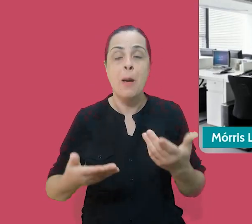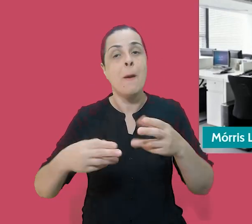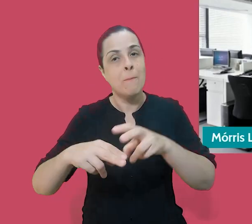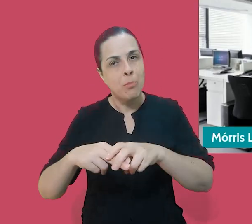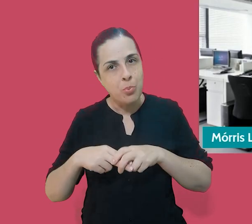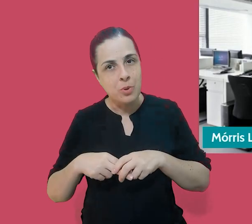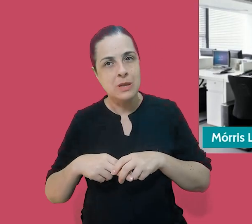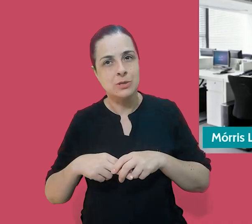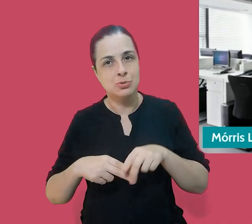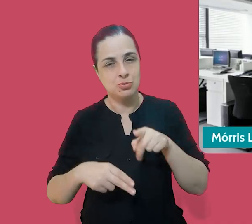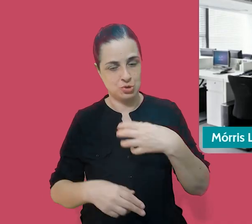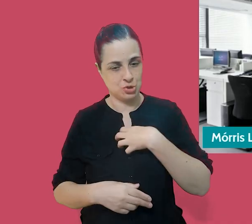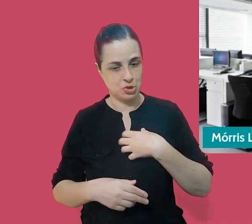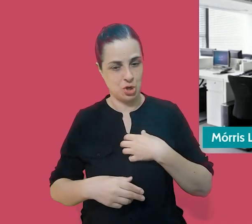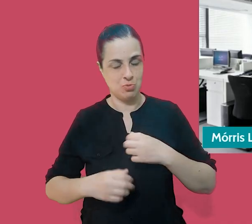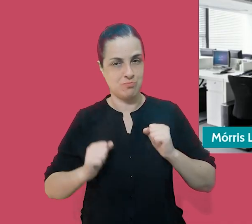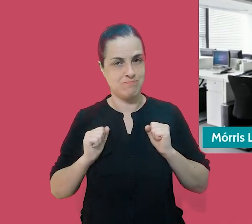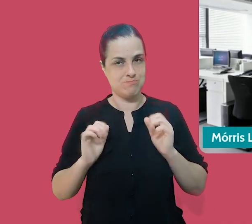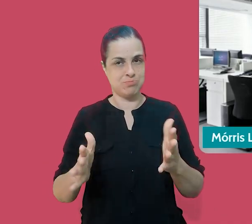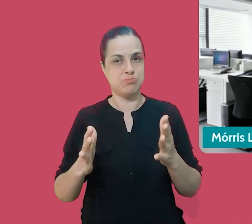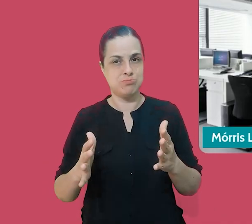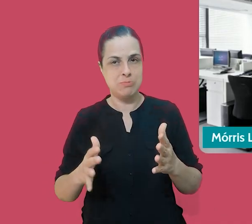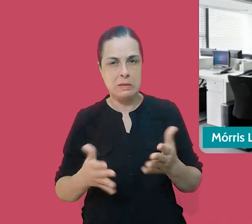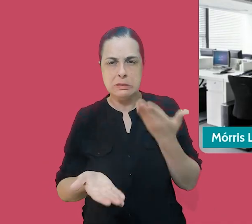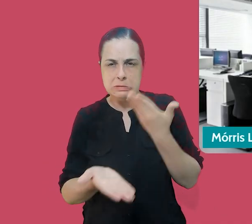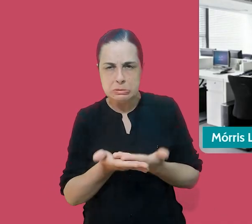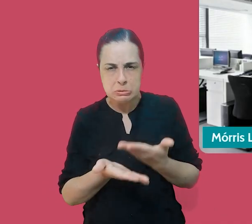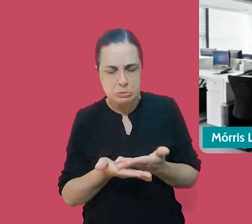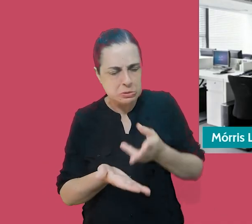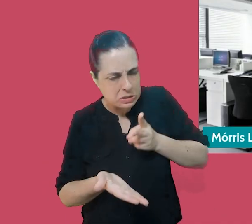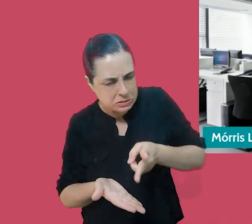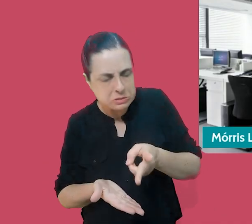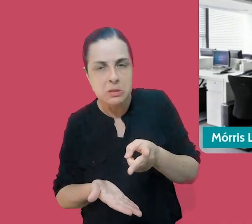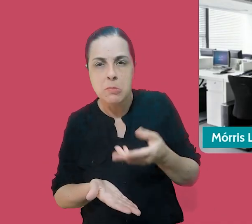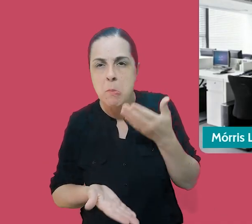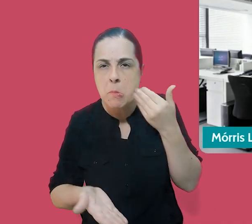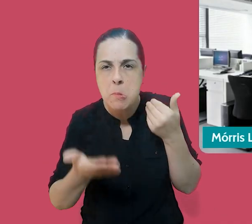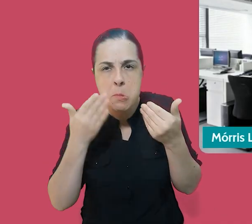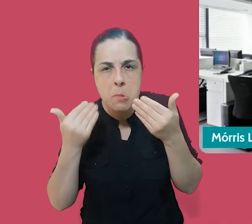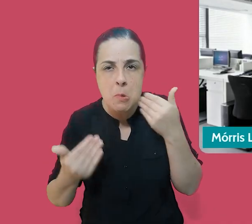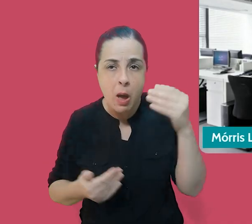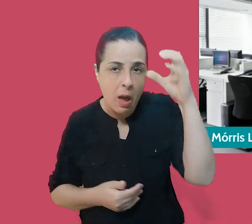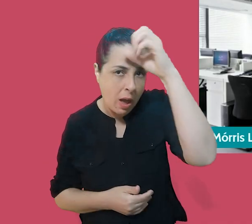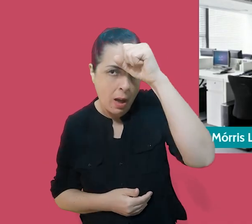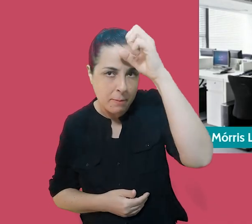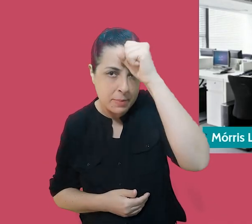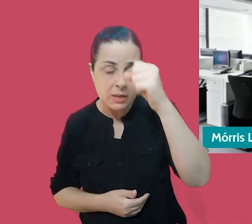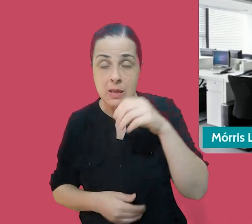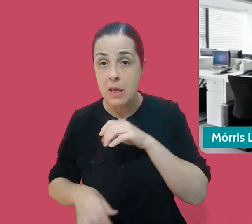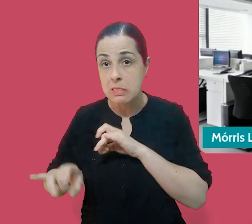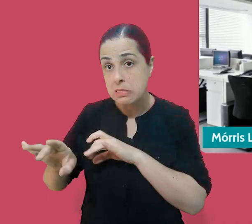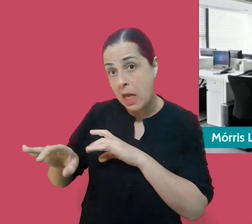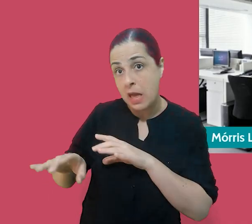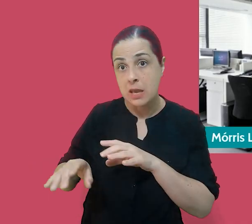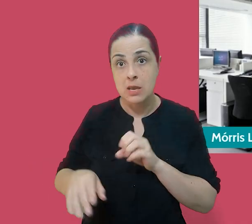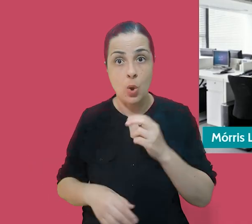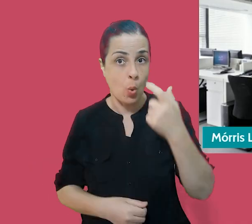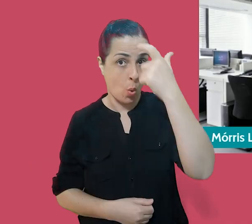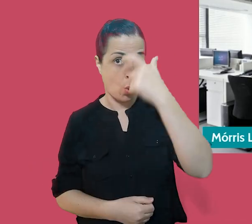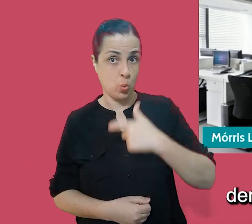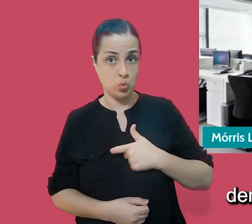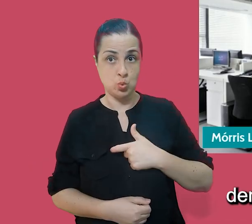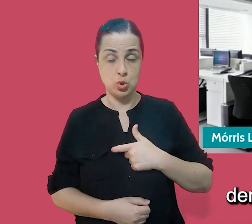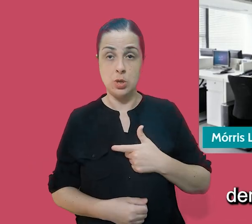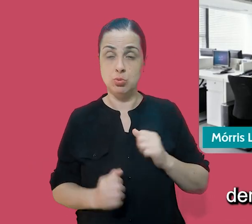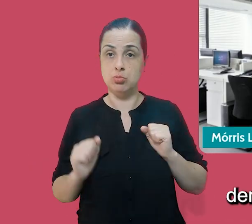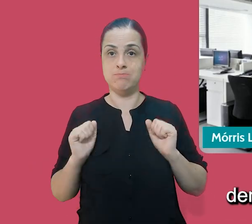learner, que é tudo isso, né, é fundamental para a atualização técnica e comportamental, seja da forma como for que você vai